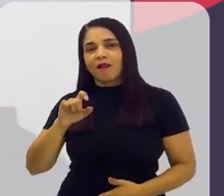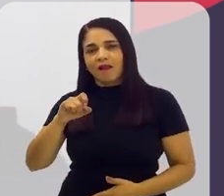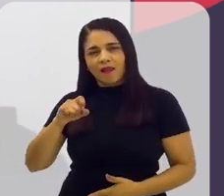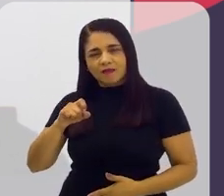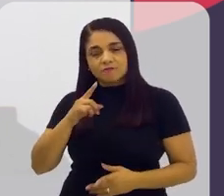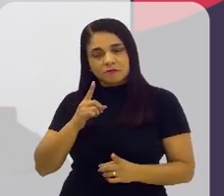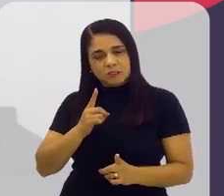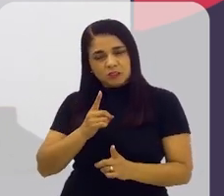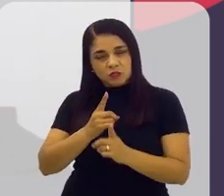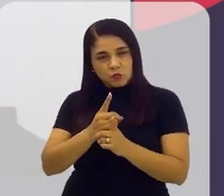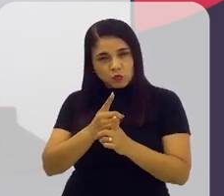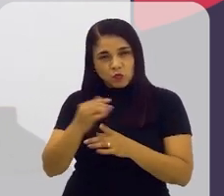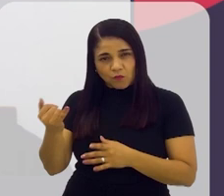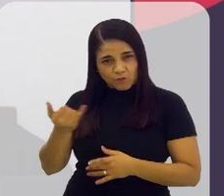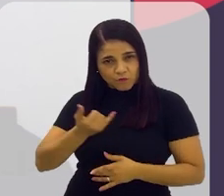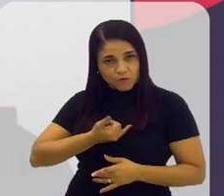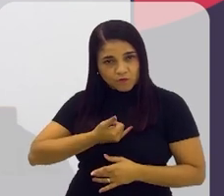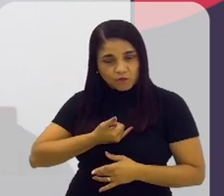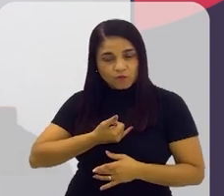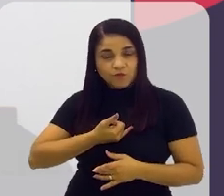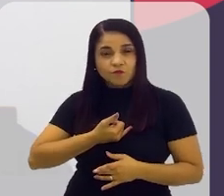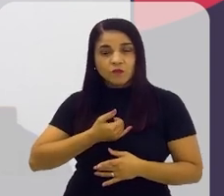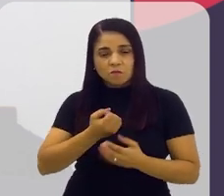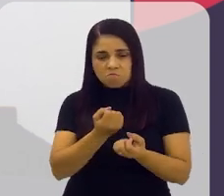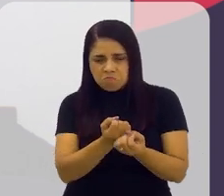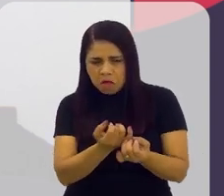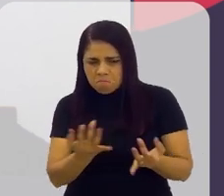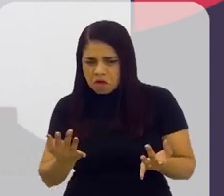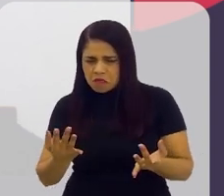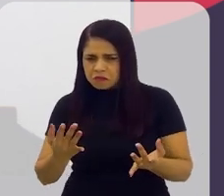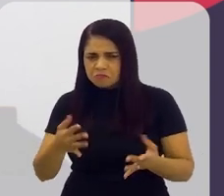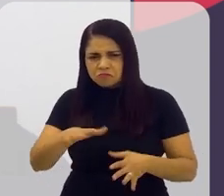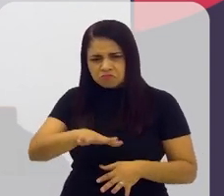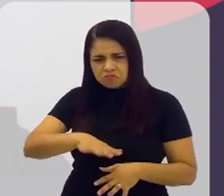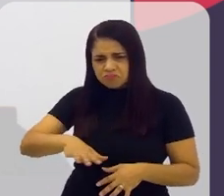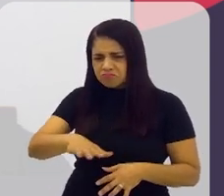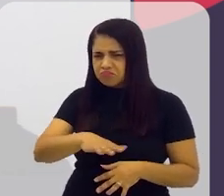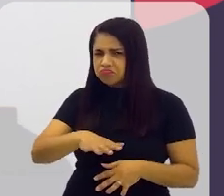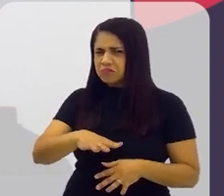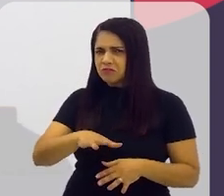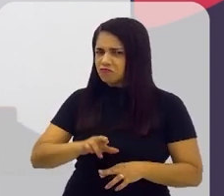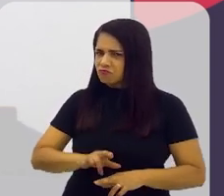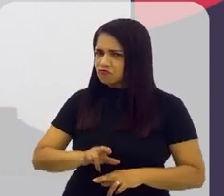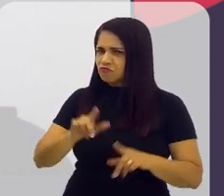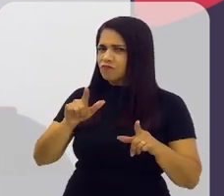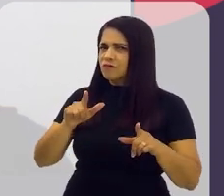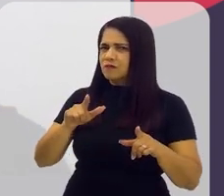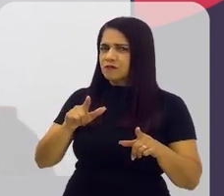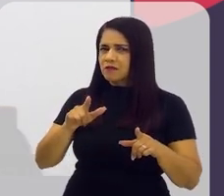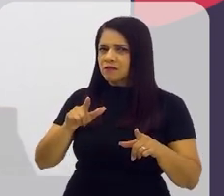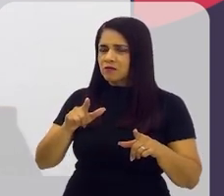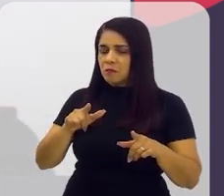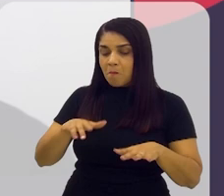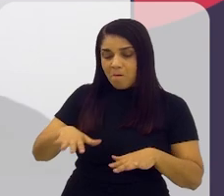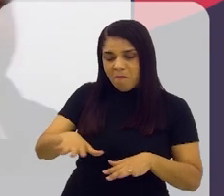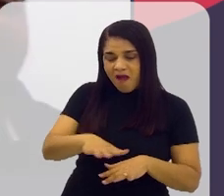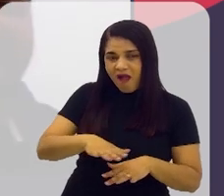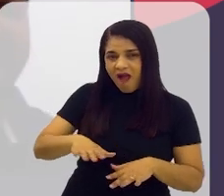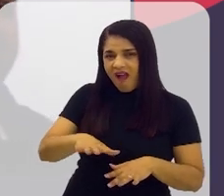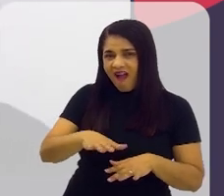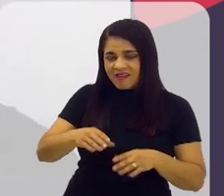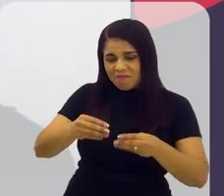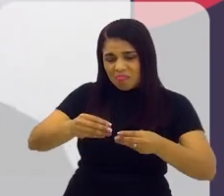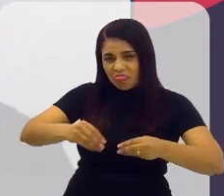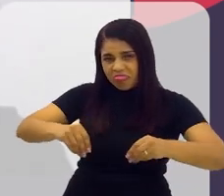falou que você encontrou a planta numa situação adversa, né? Não sei se você usou essa palavra, Sim, foi numa adversa. área